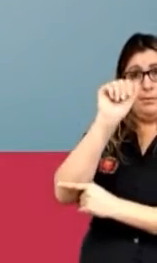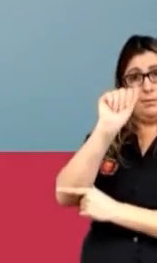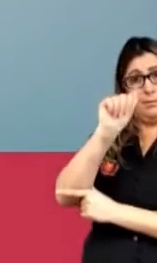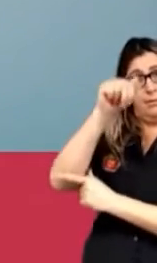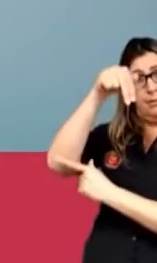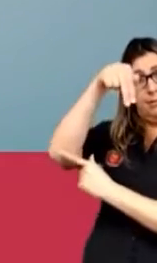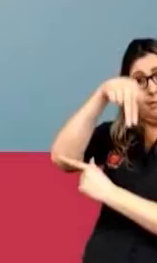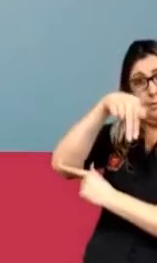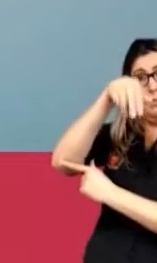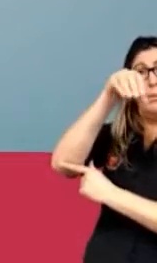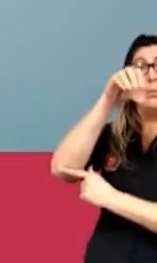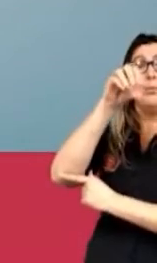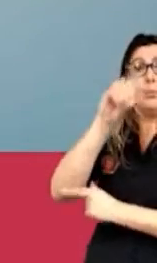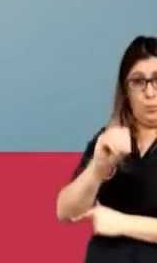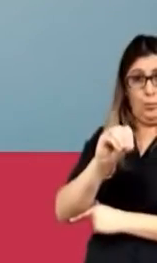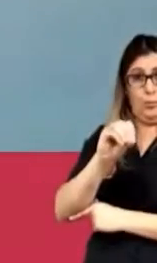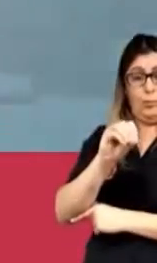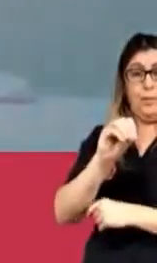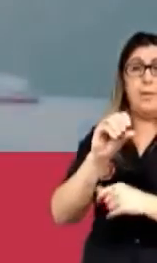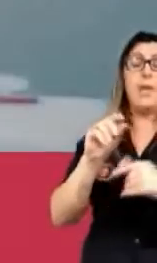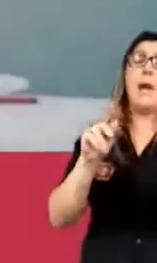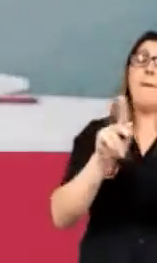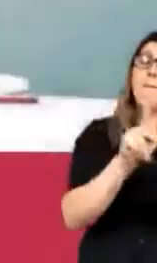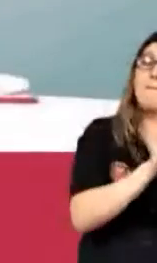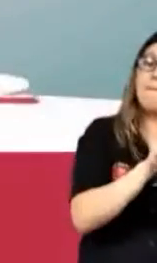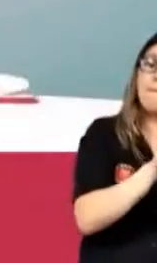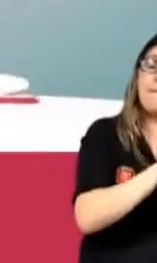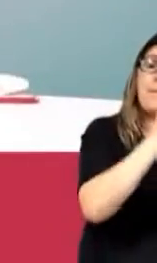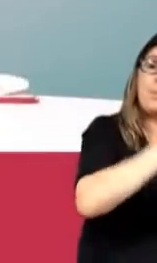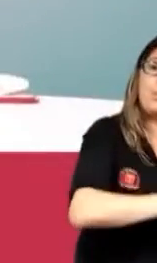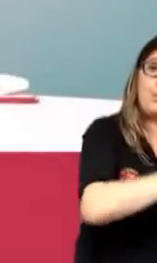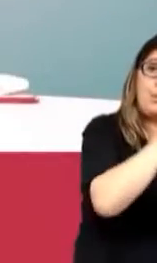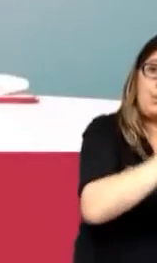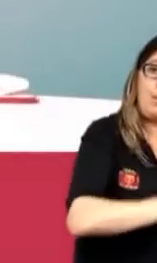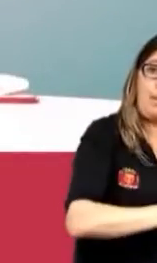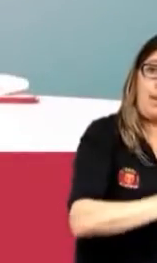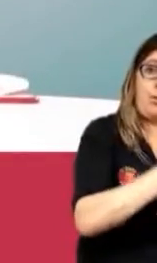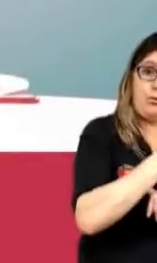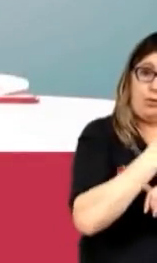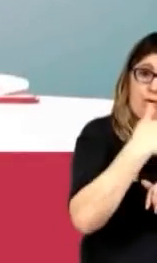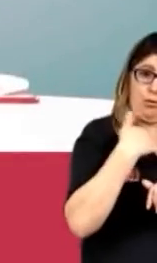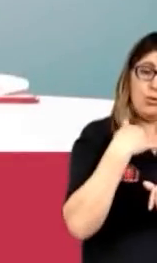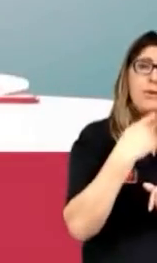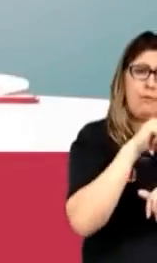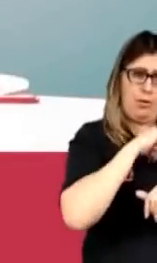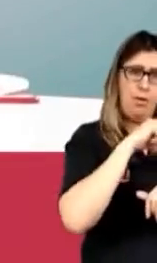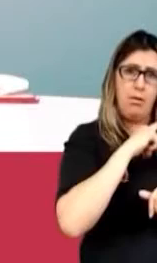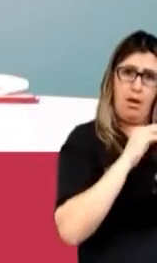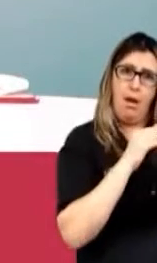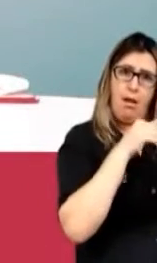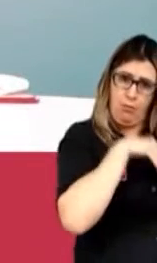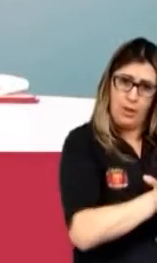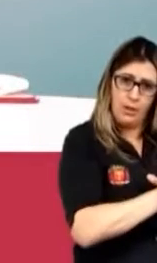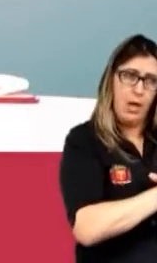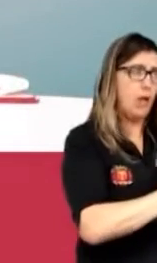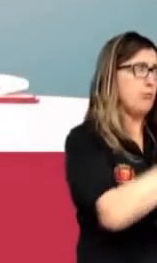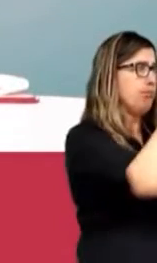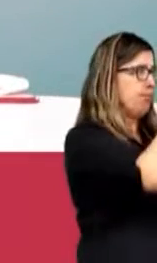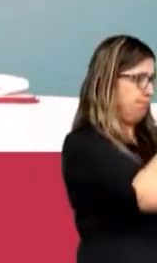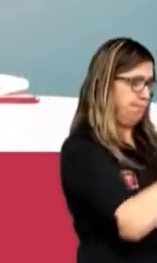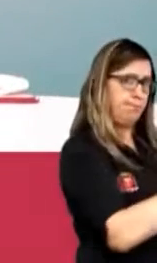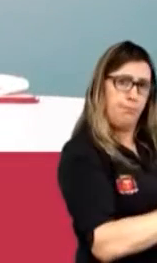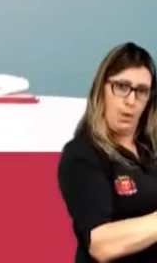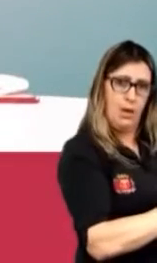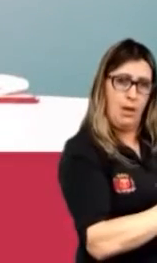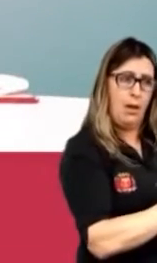específica, que é para o profissional de saúde, a gente tem disponível e a gente pede que, se alguém tem na caixa, leve numa unidade,